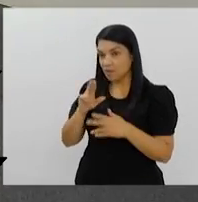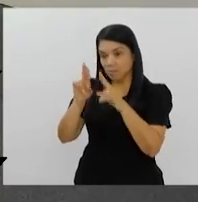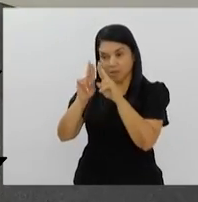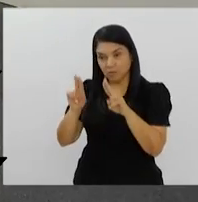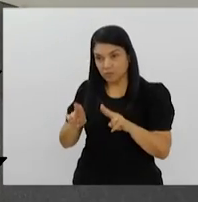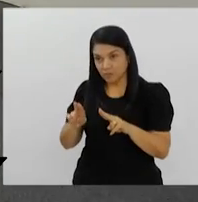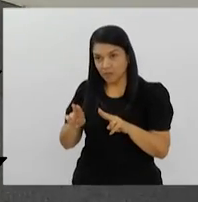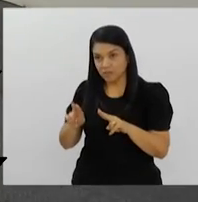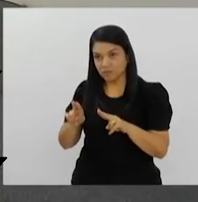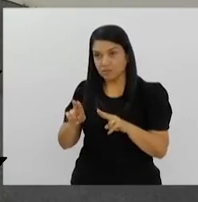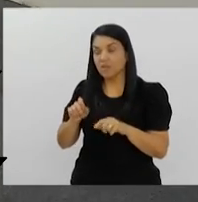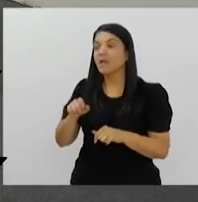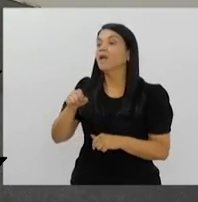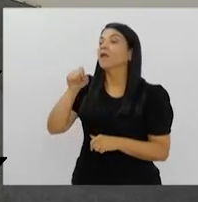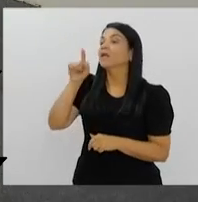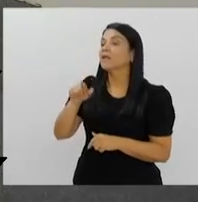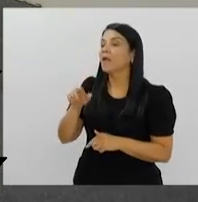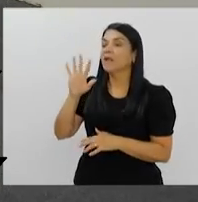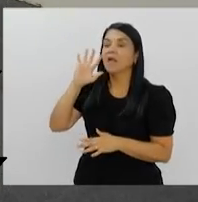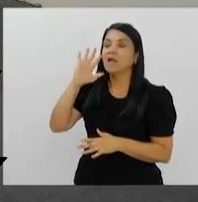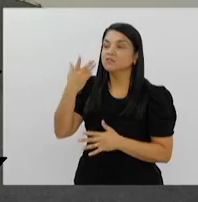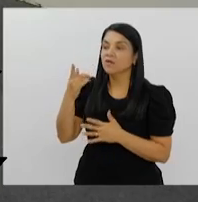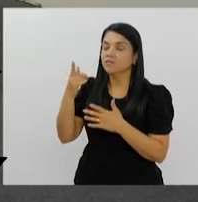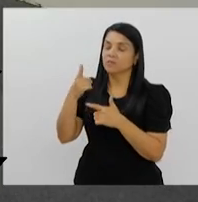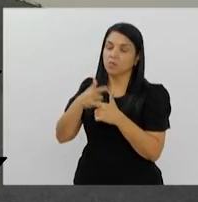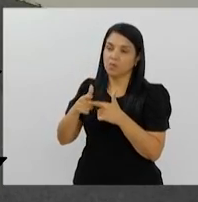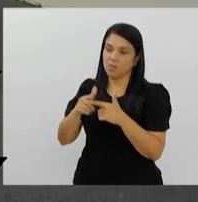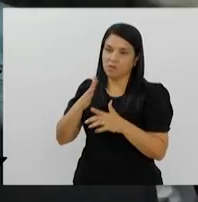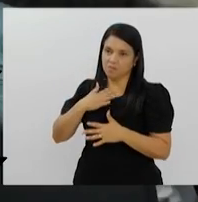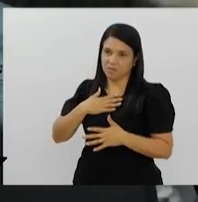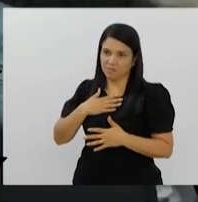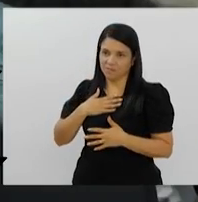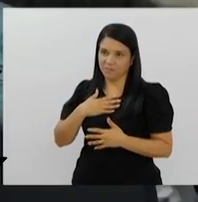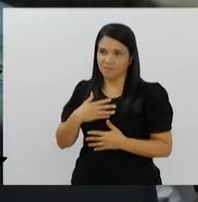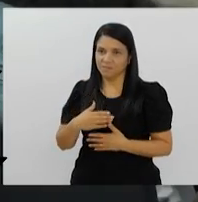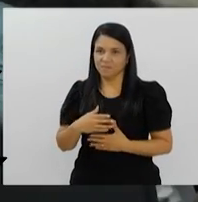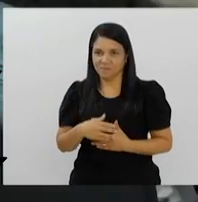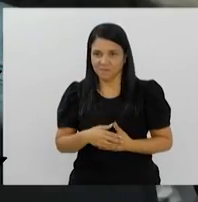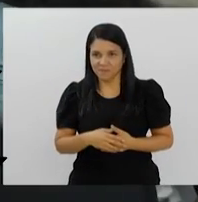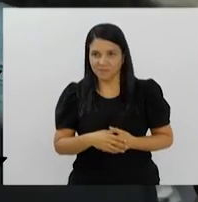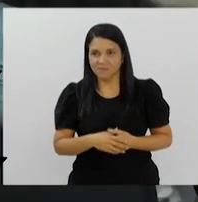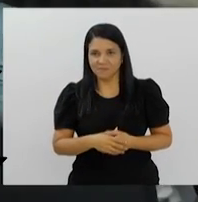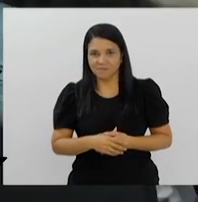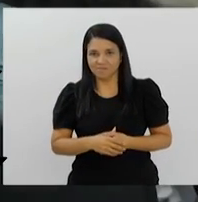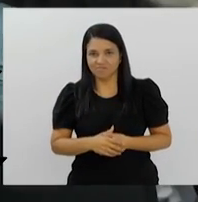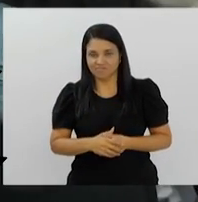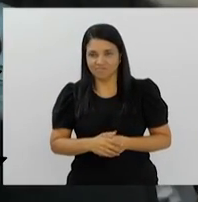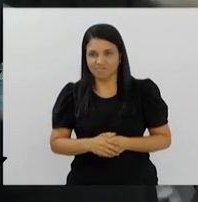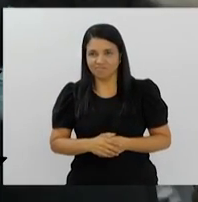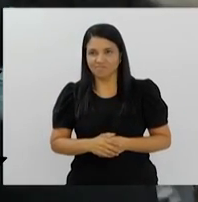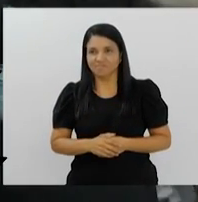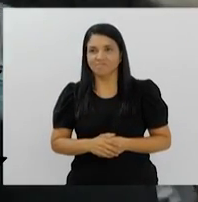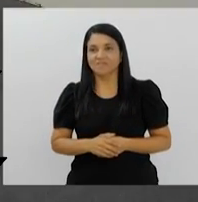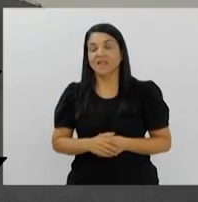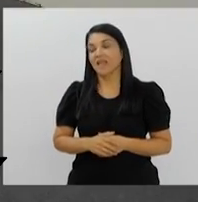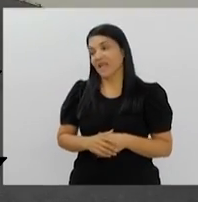Guaçu quem resolve o meu problema só isso saber responde a pergunta ele vai abrir um canal Pedro ele vai abrir um